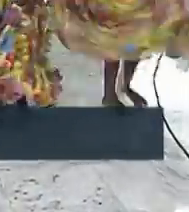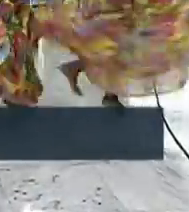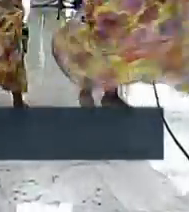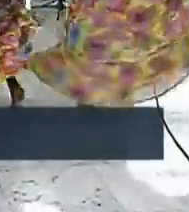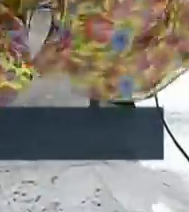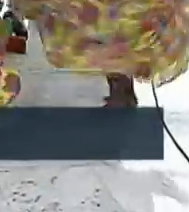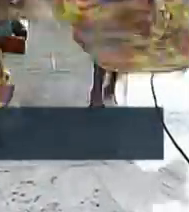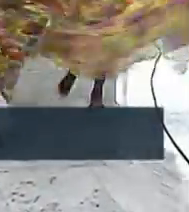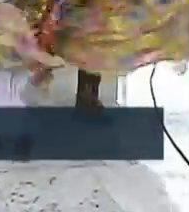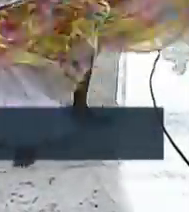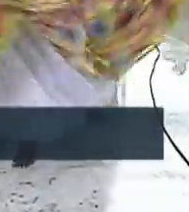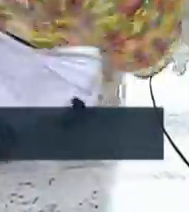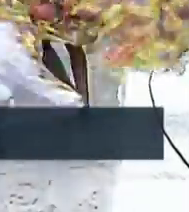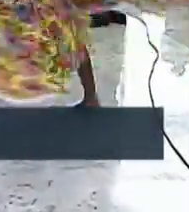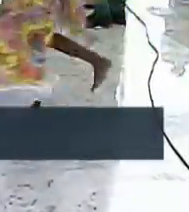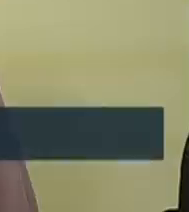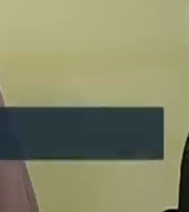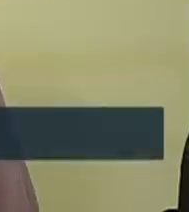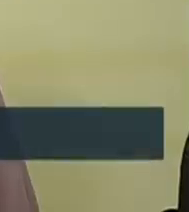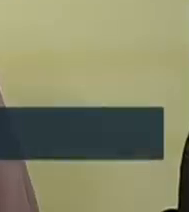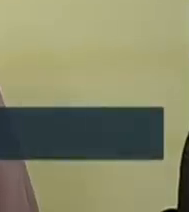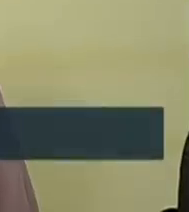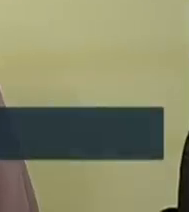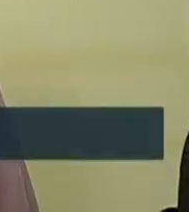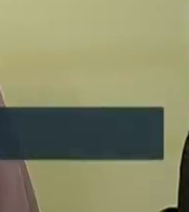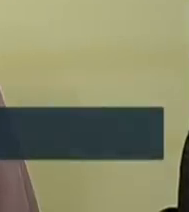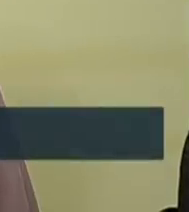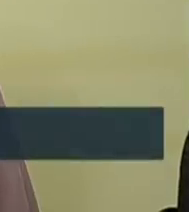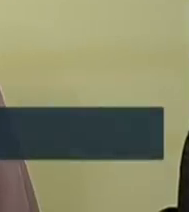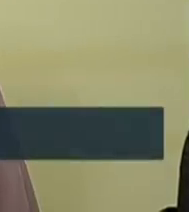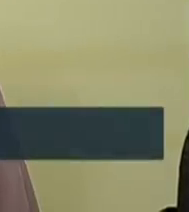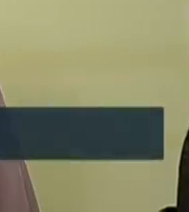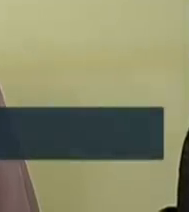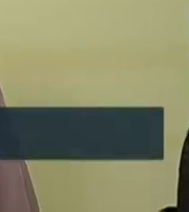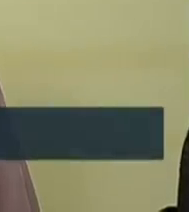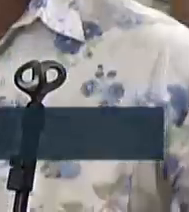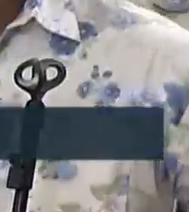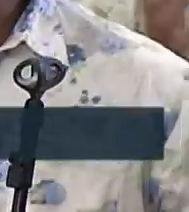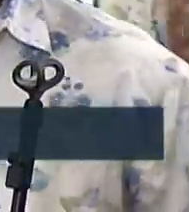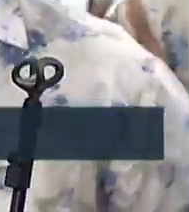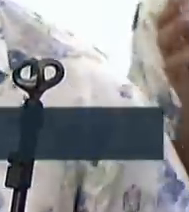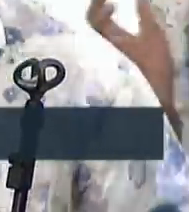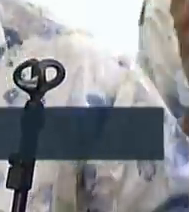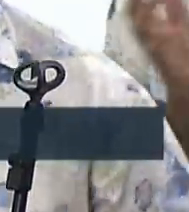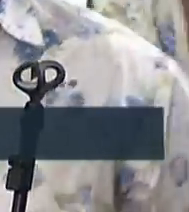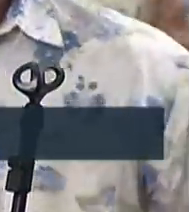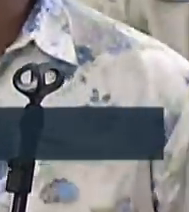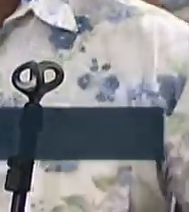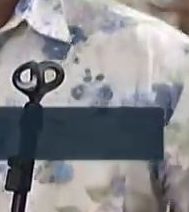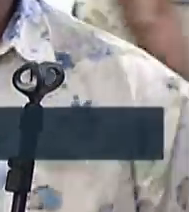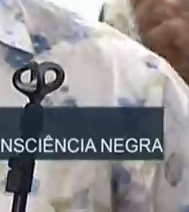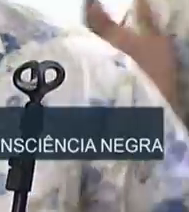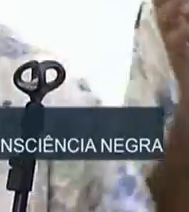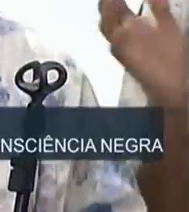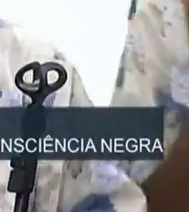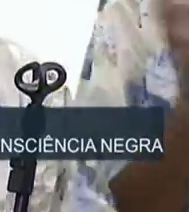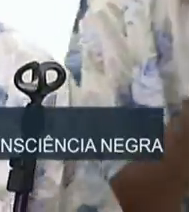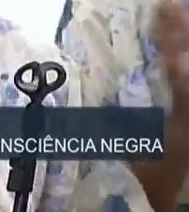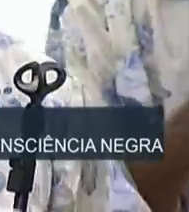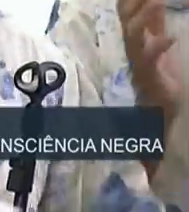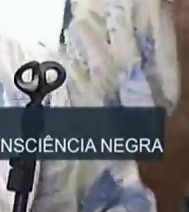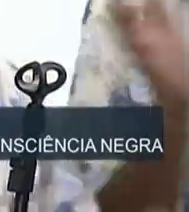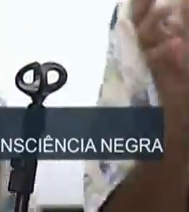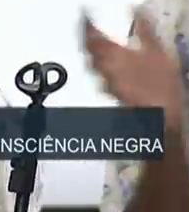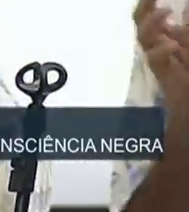saia pra rodar na boca do meu tambor corfa coreira entrou na roda botou saia pra rodar na